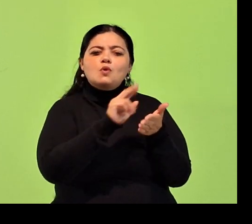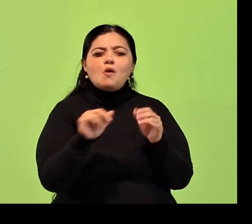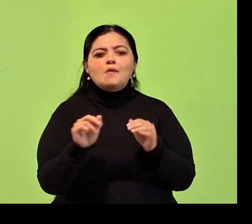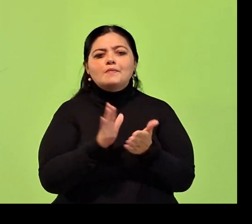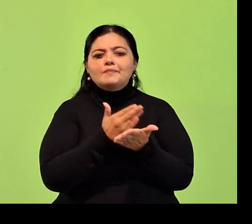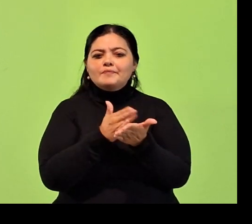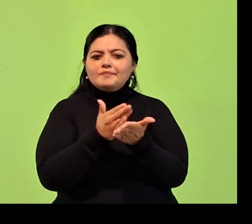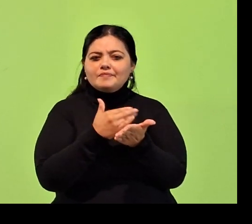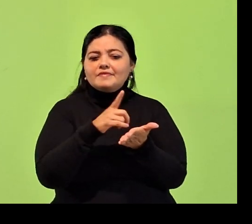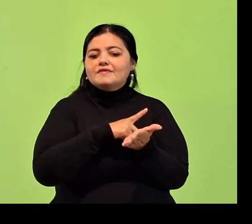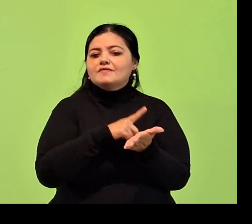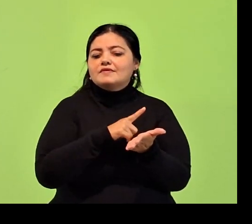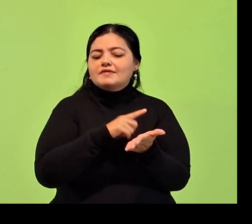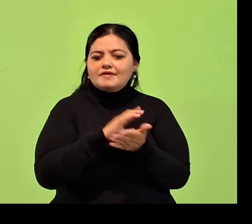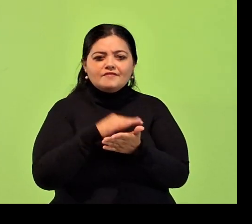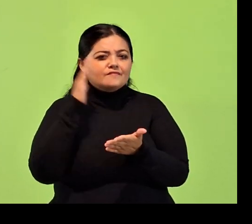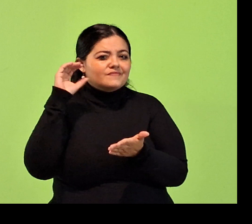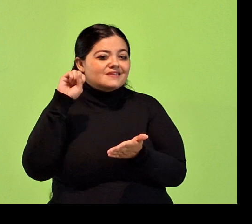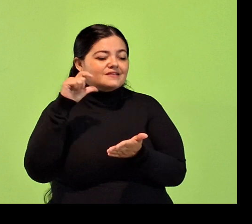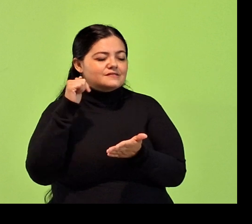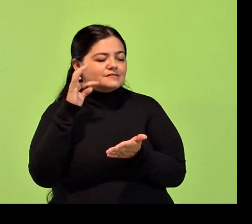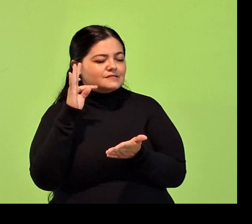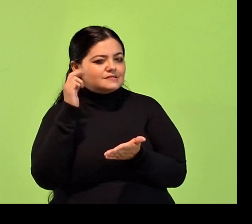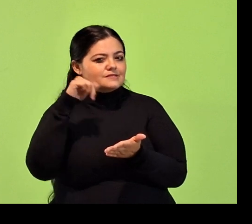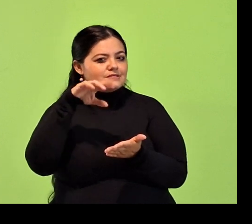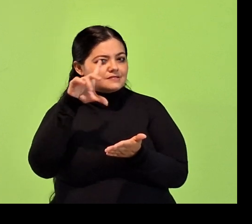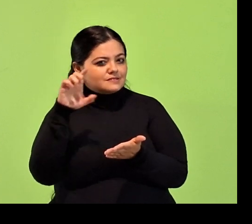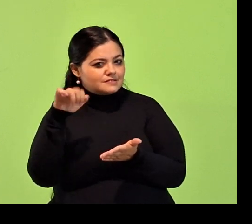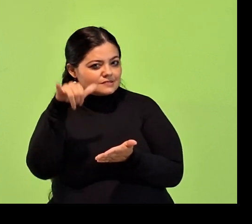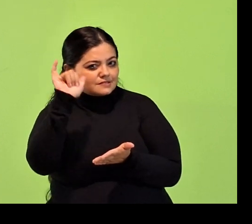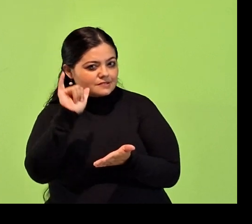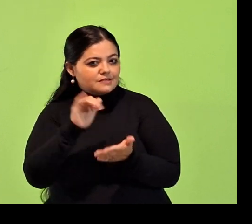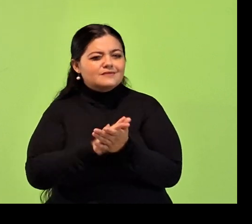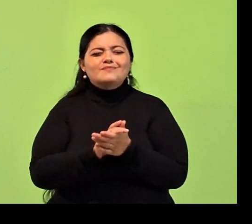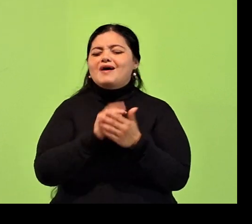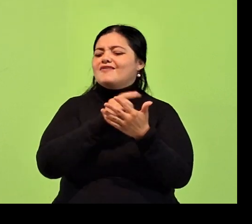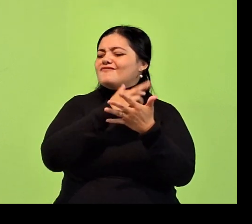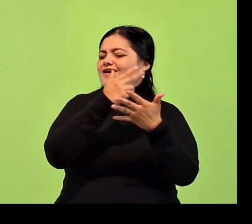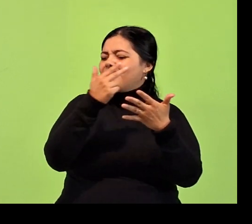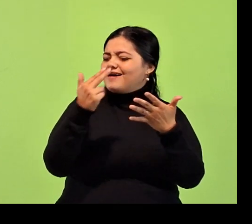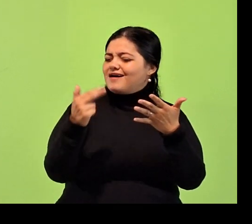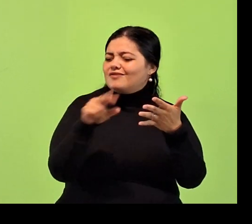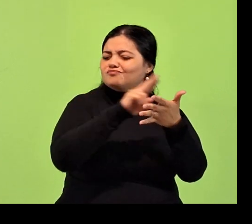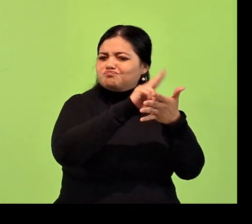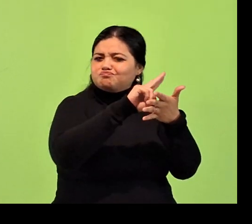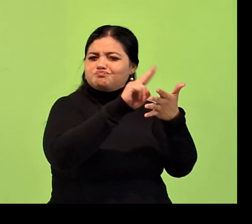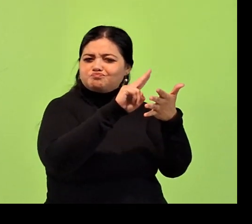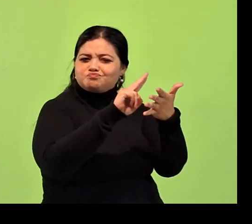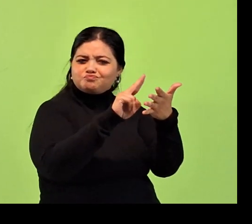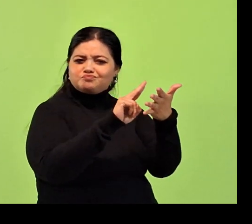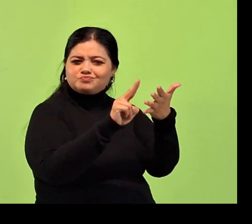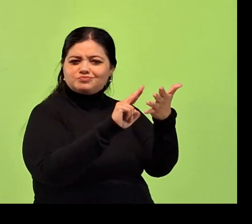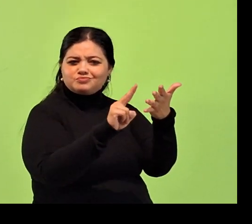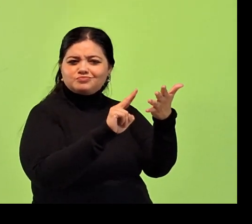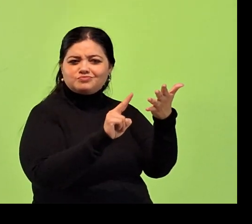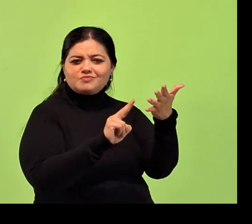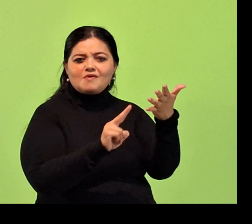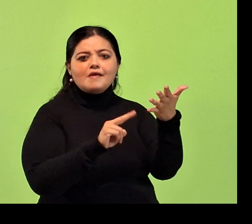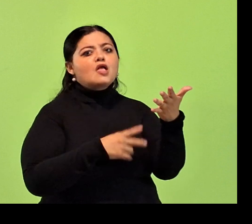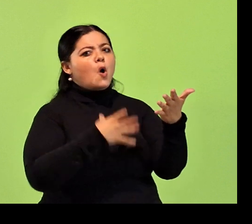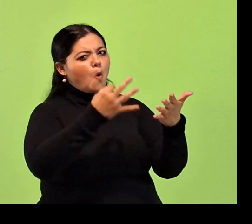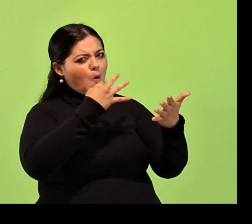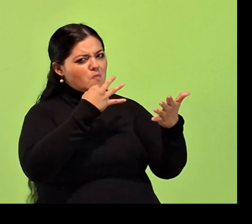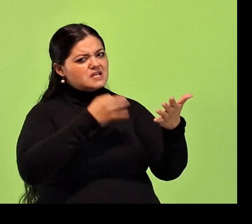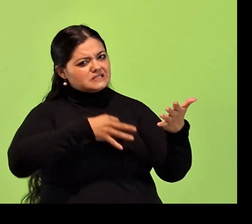de Stanley Cohen. Mas diversos pesquisadores contemporâneos, como Carla Machado e Paul Jules, defendem uma revisão crítica